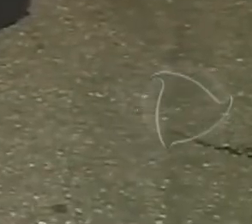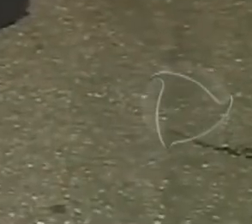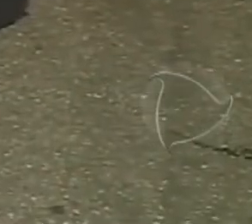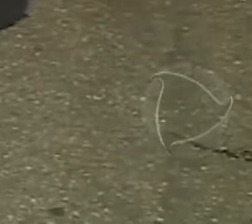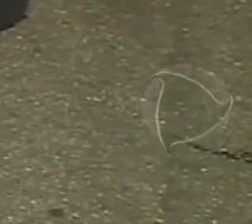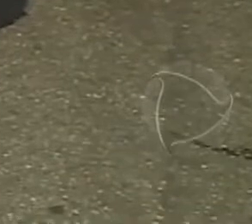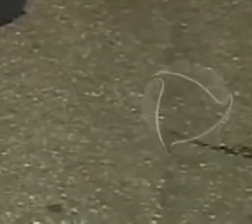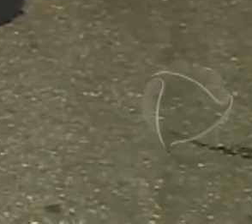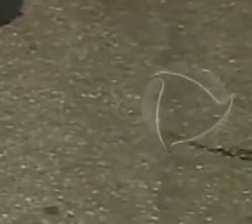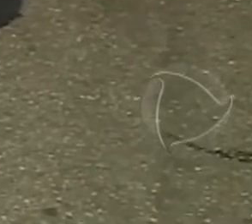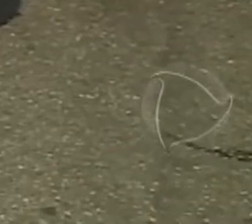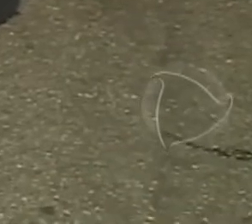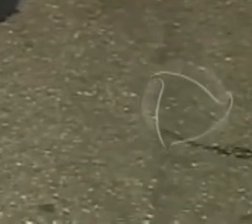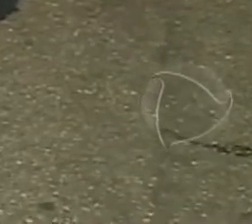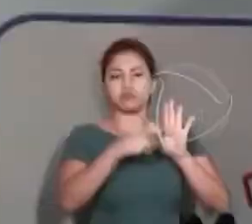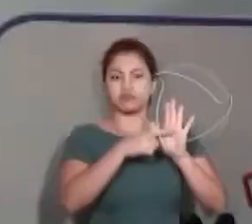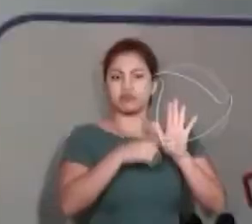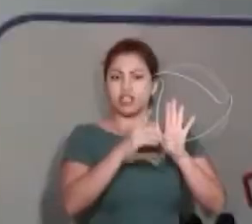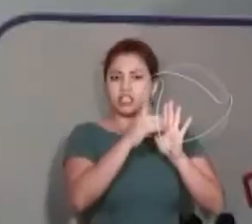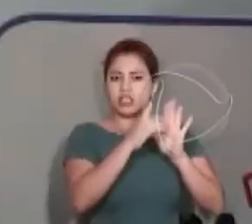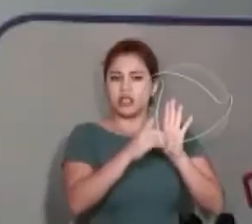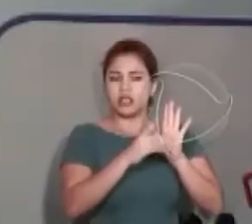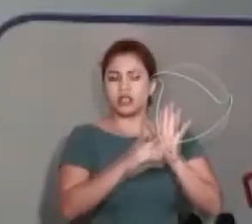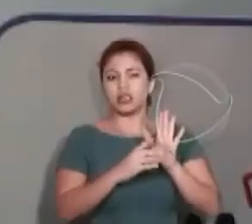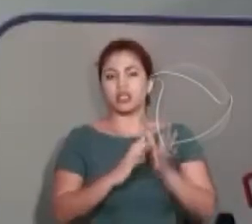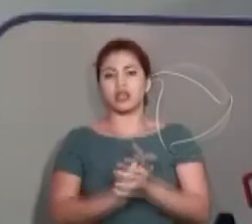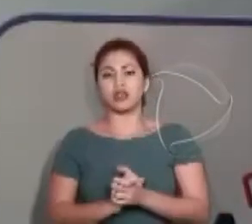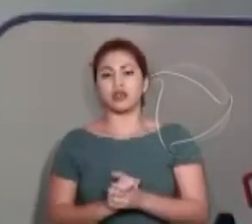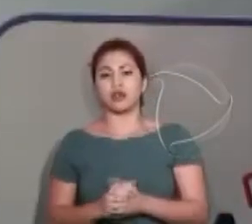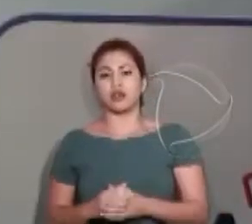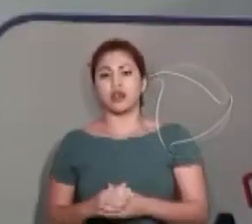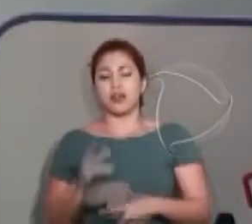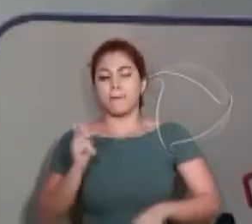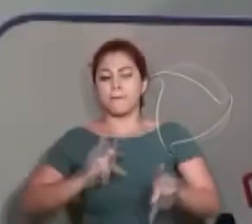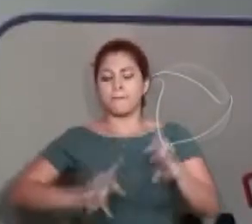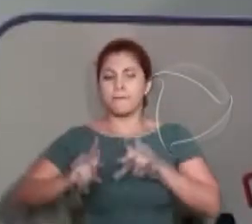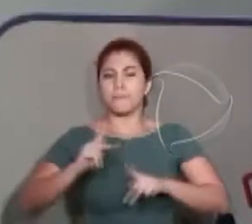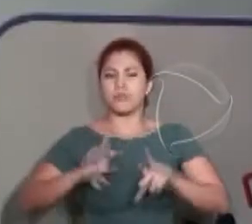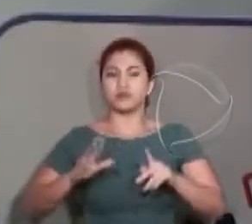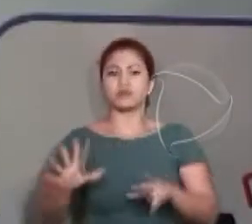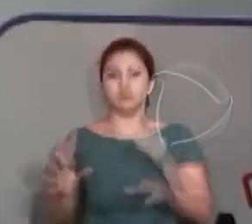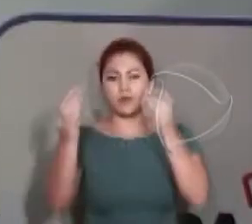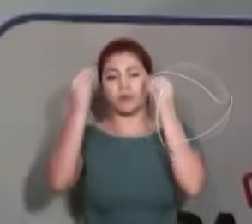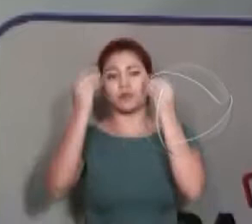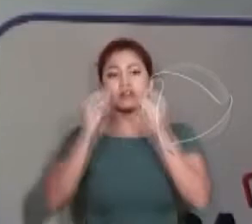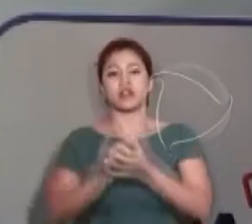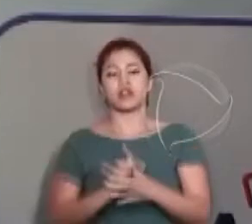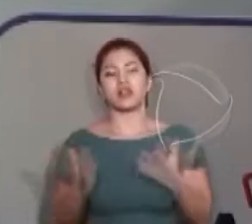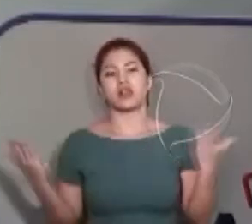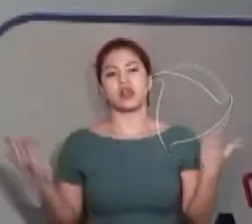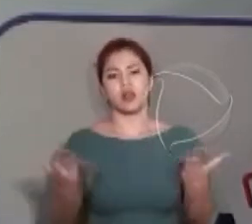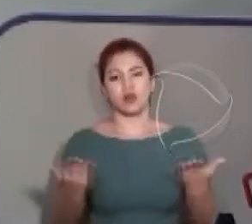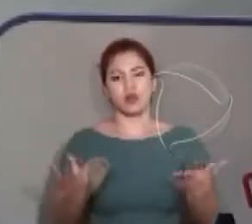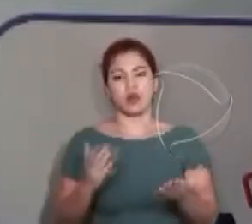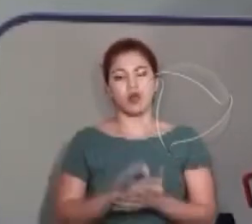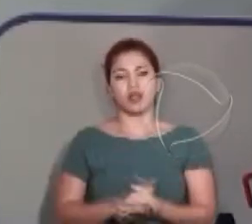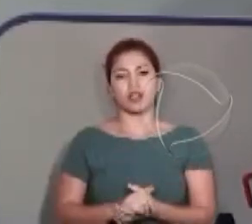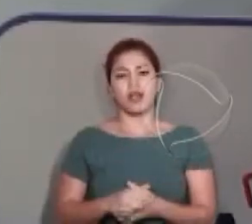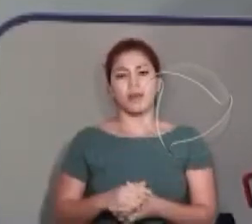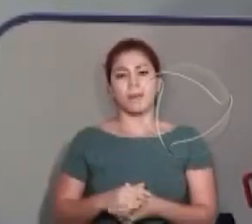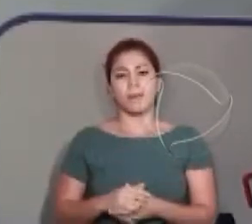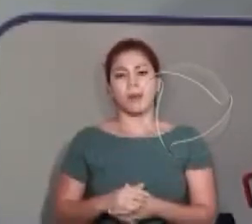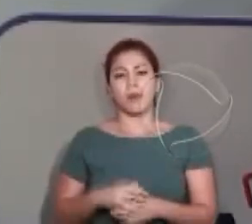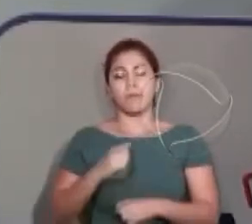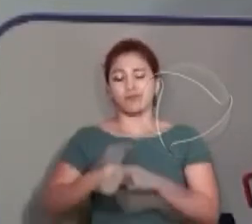deve ser devidamente comprovado. Para que a população compreenda o momento, nós já passamos por um momento parecido com esse no ano passado de lockdown.